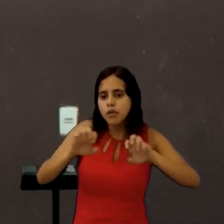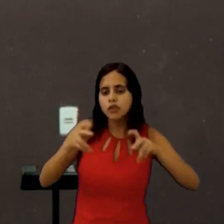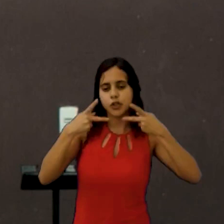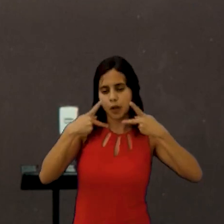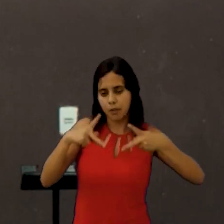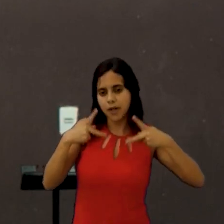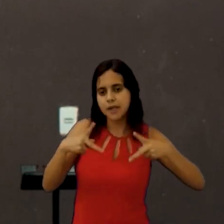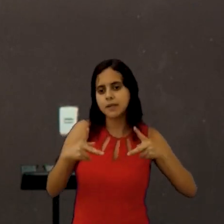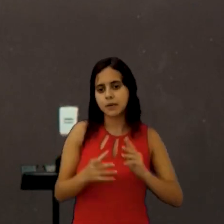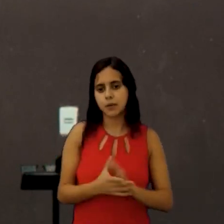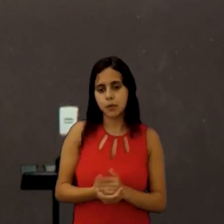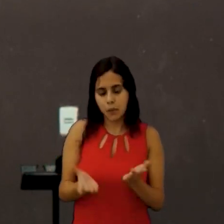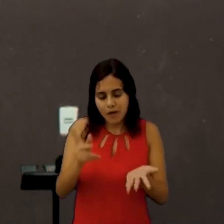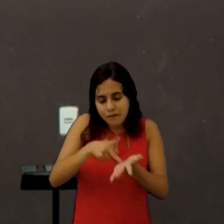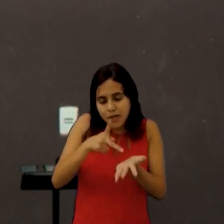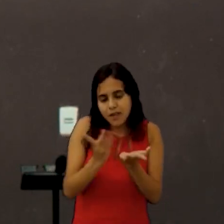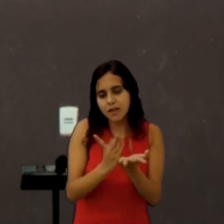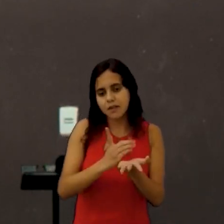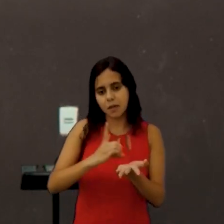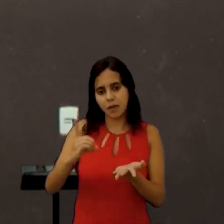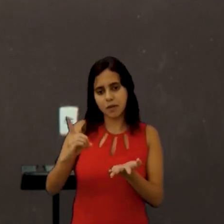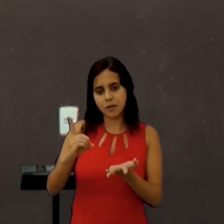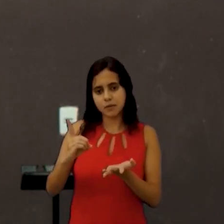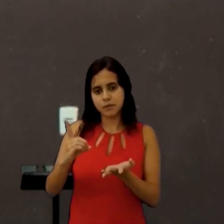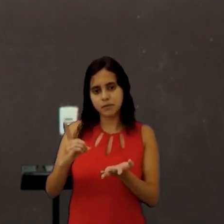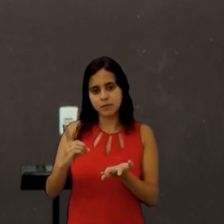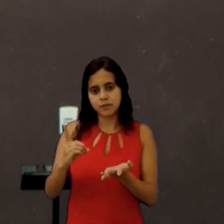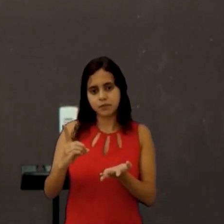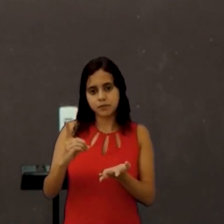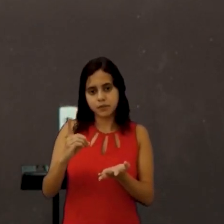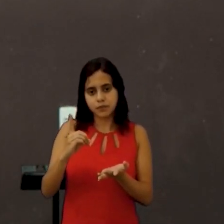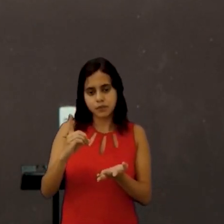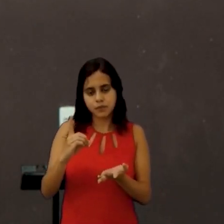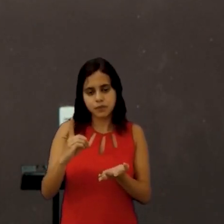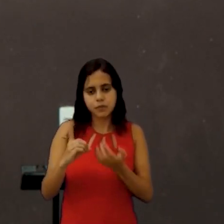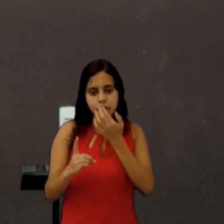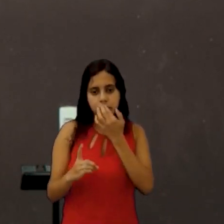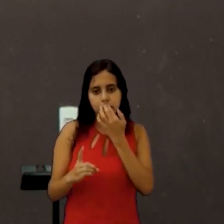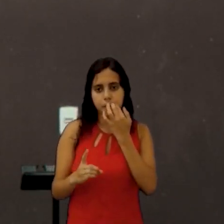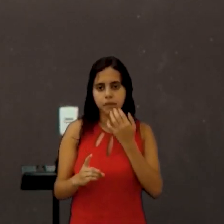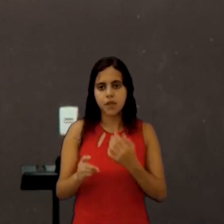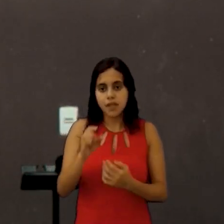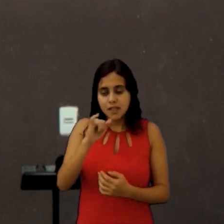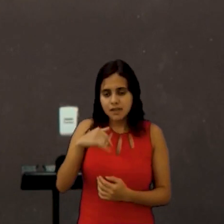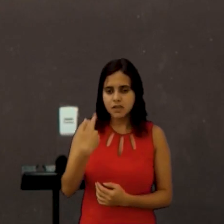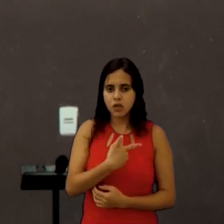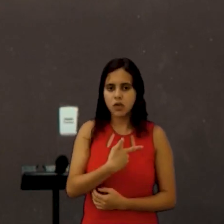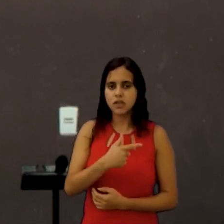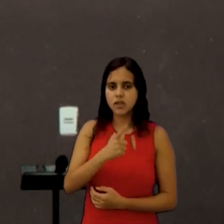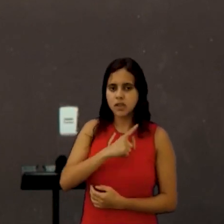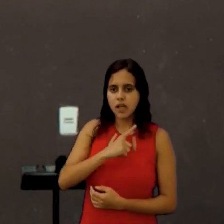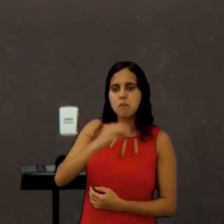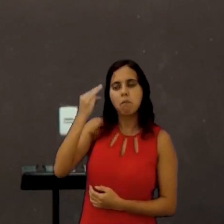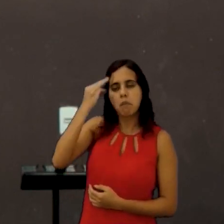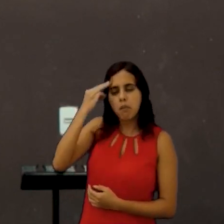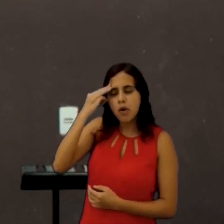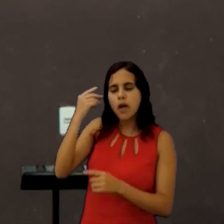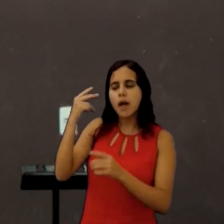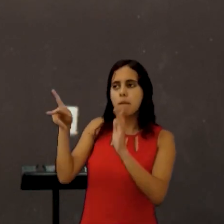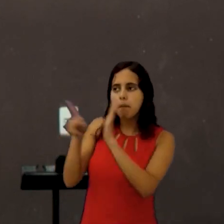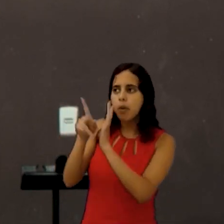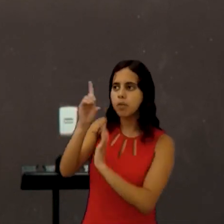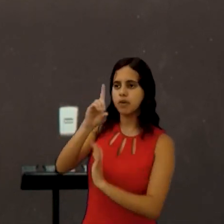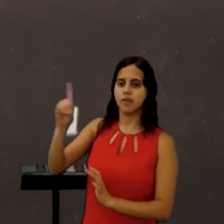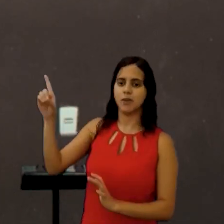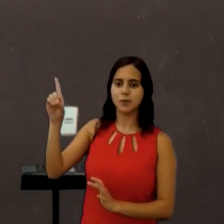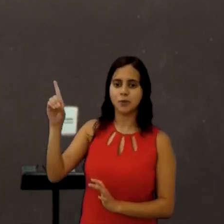coração. Porque se enlouquecemos, é para Deus, e se conservamos o juízo, é para vocês. O que